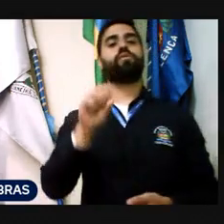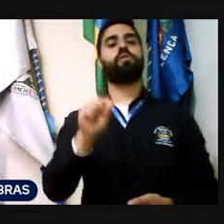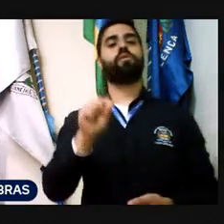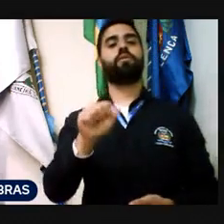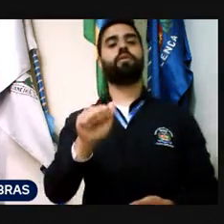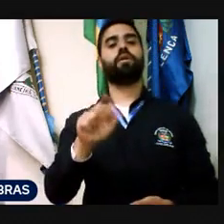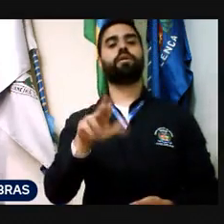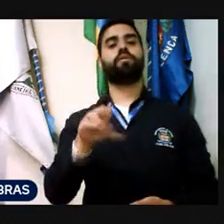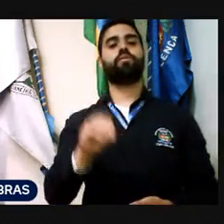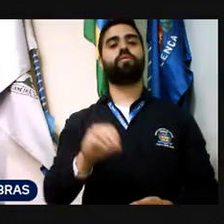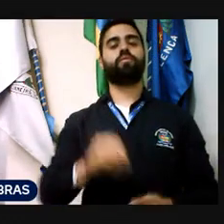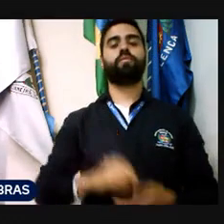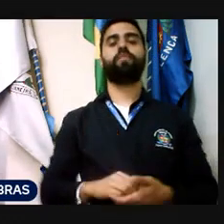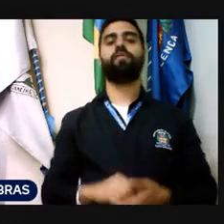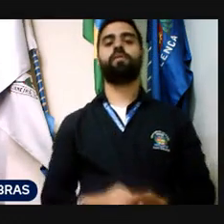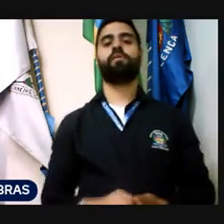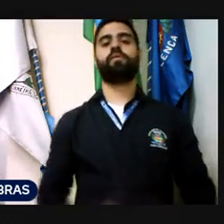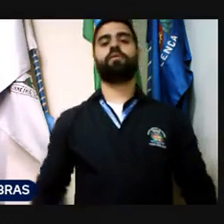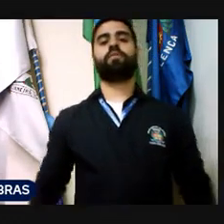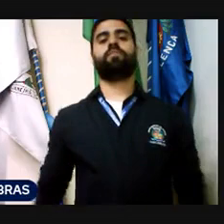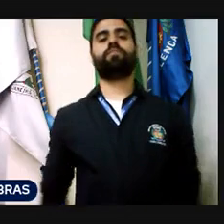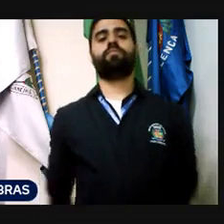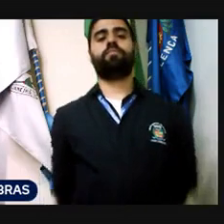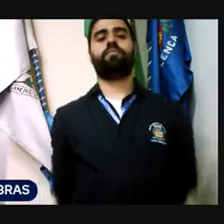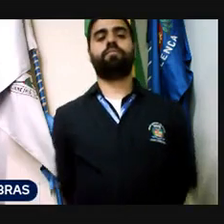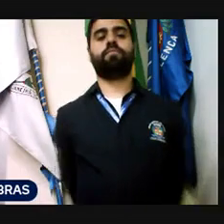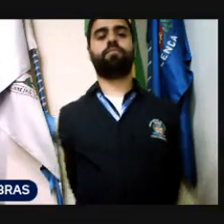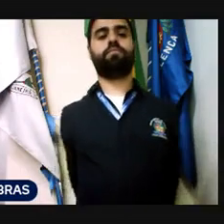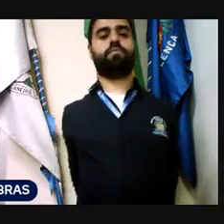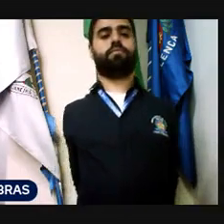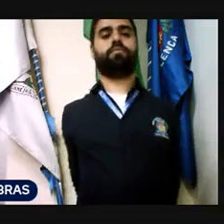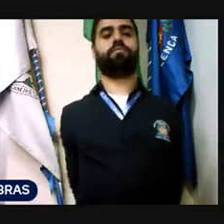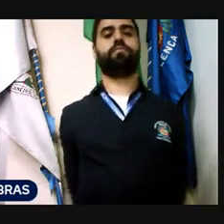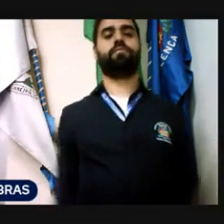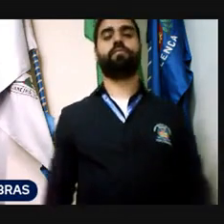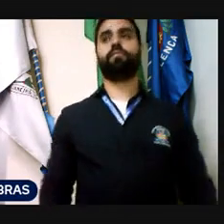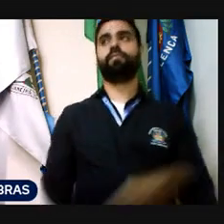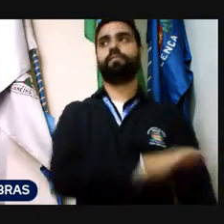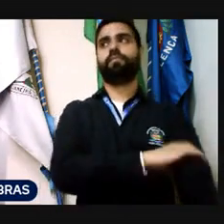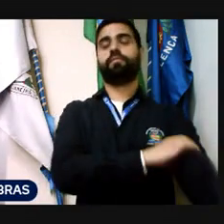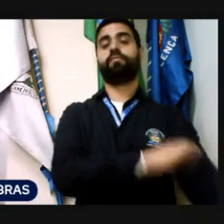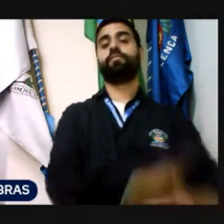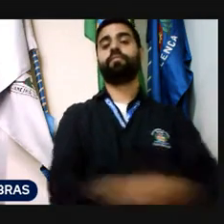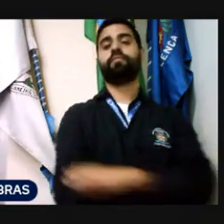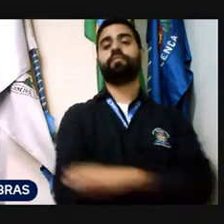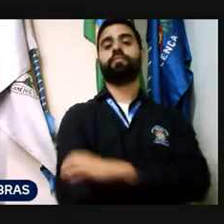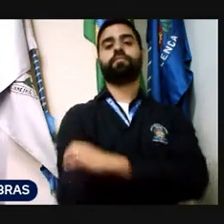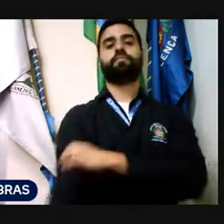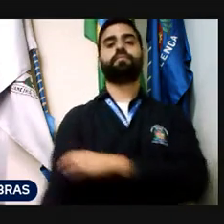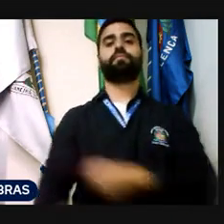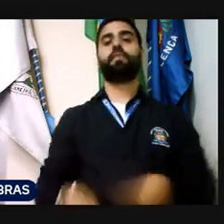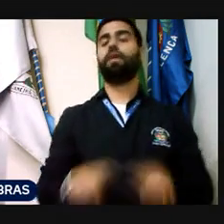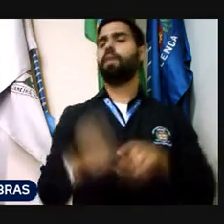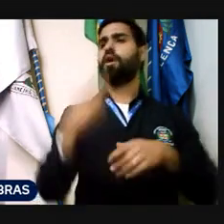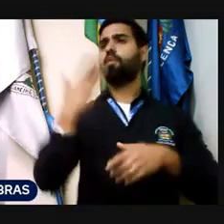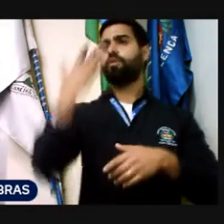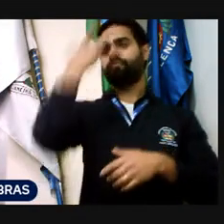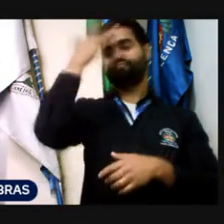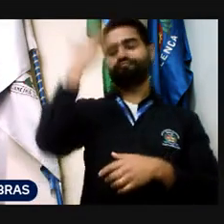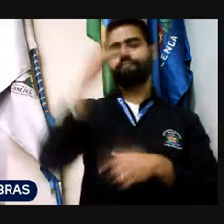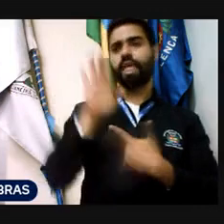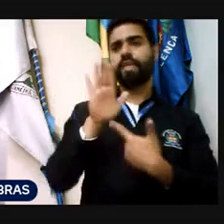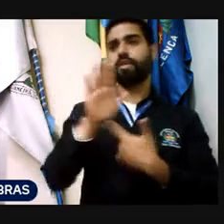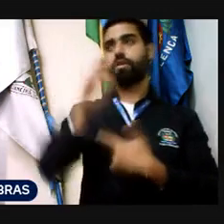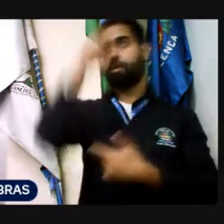ímpar subscrito, nos atribuições legais na forma regimental, atendendo ao pedido dos moradores, requer o encaminhamento da presente indicação